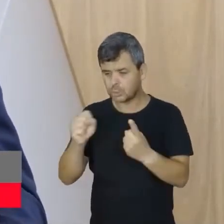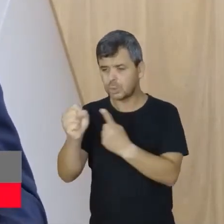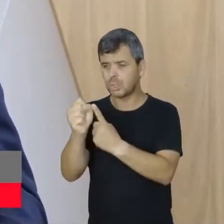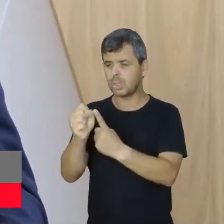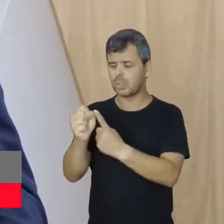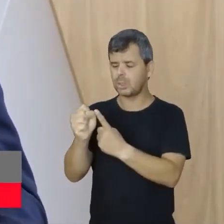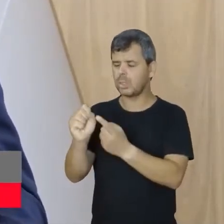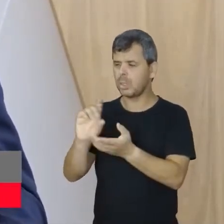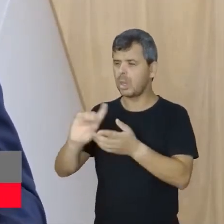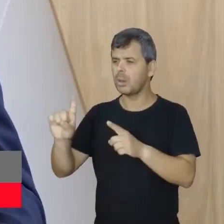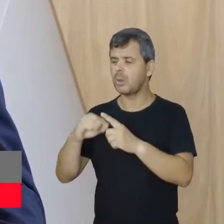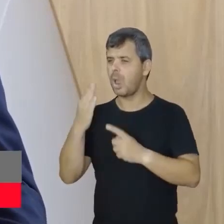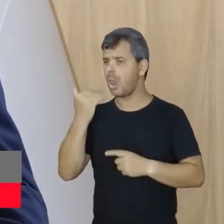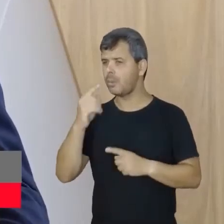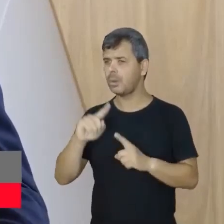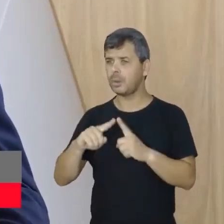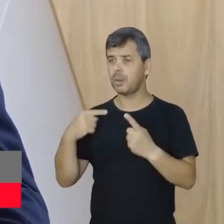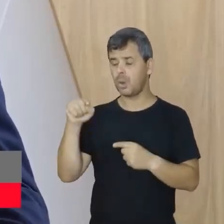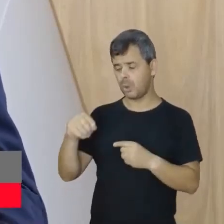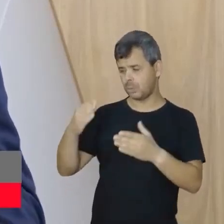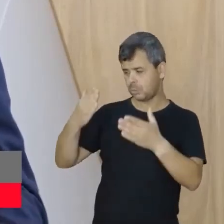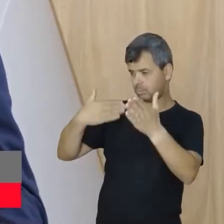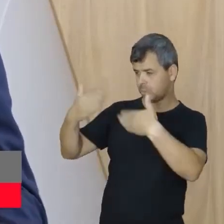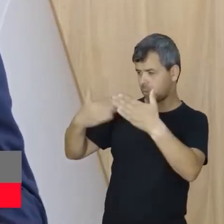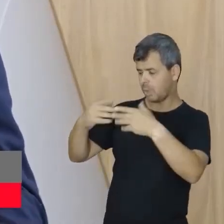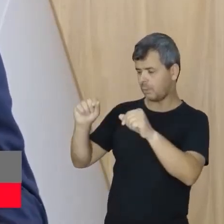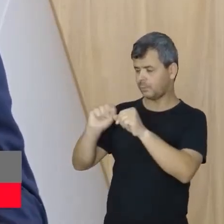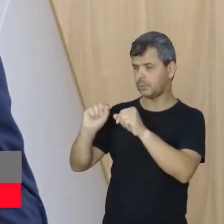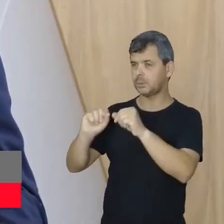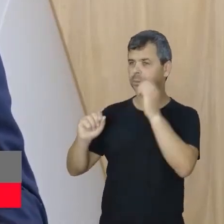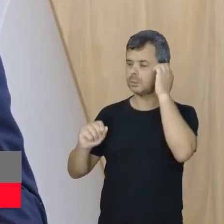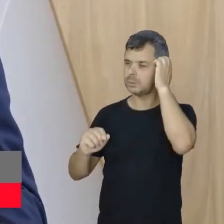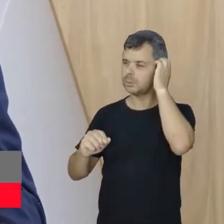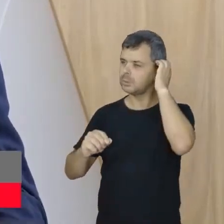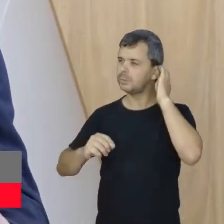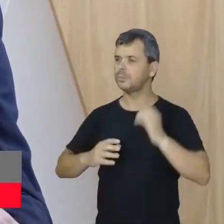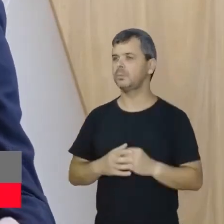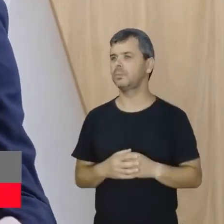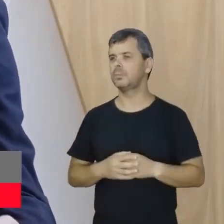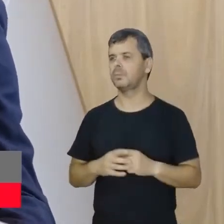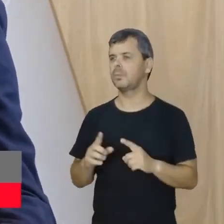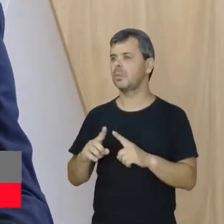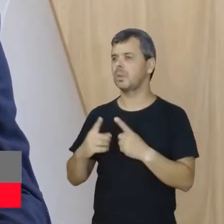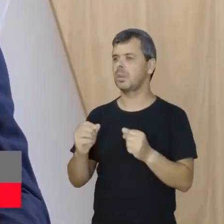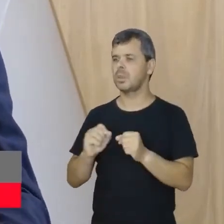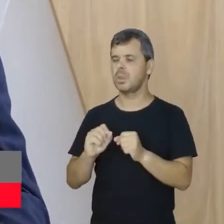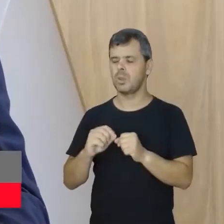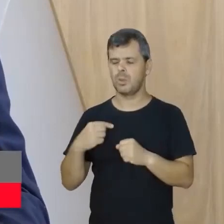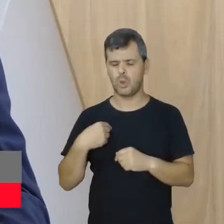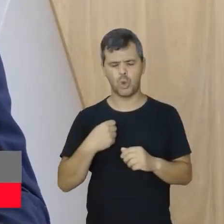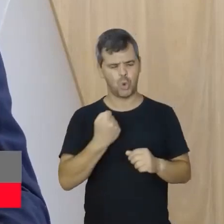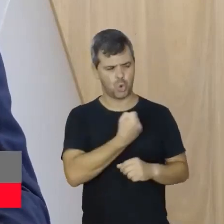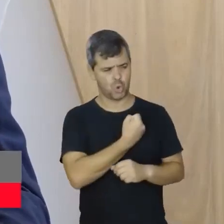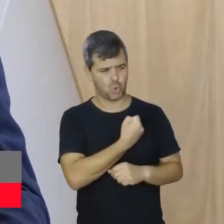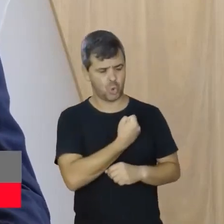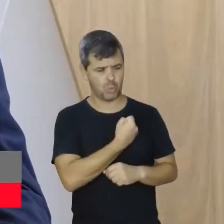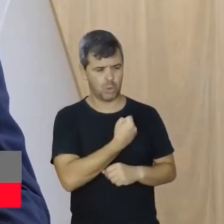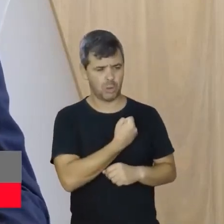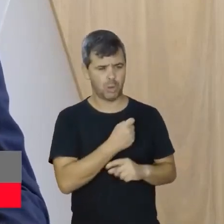de abastecimento alimentar. E esse diálogo que nós estamos fazendo, como já foi os números que a